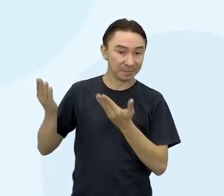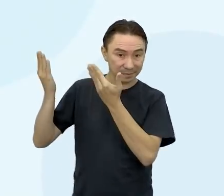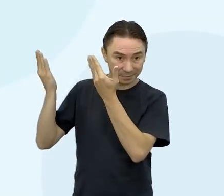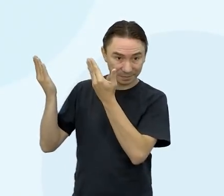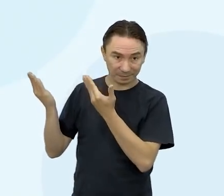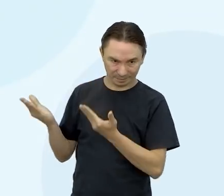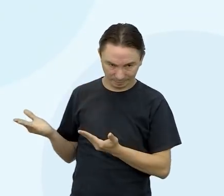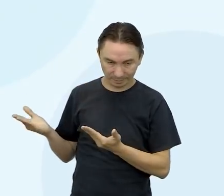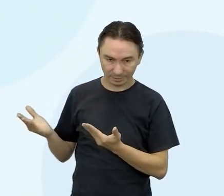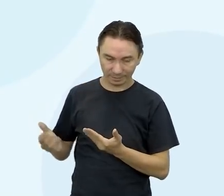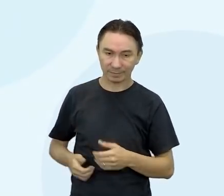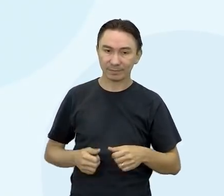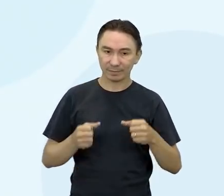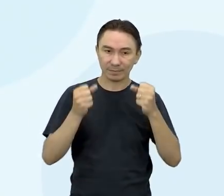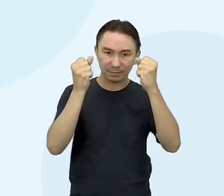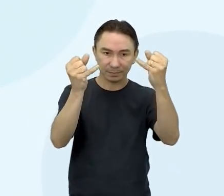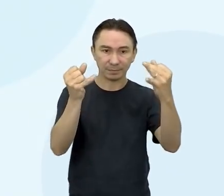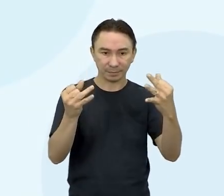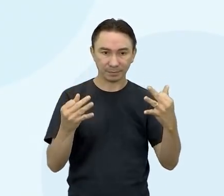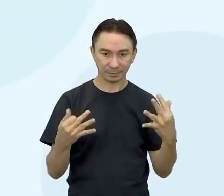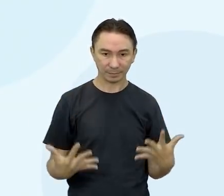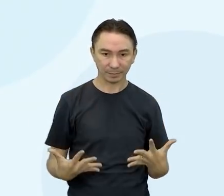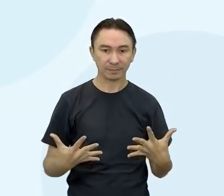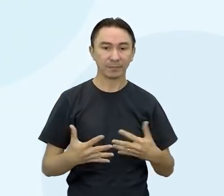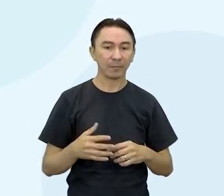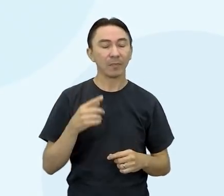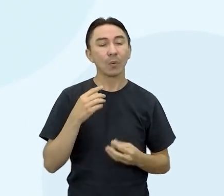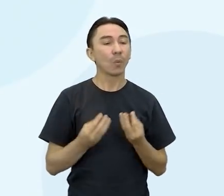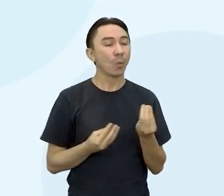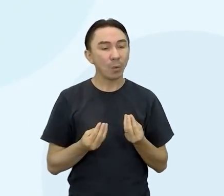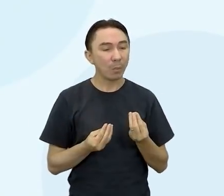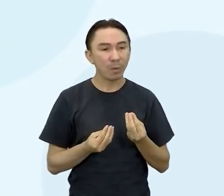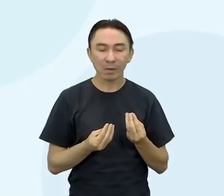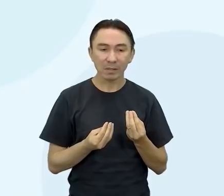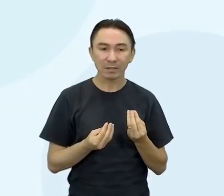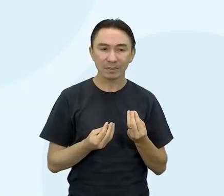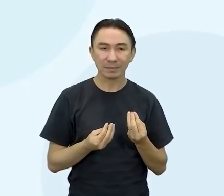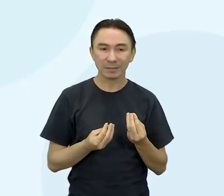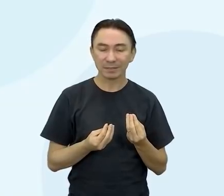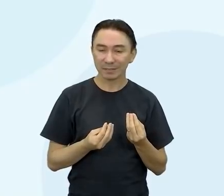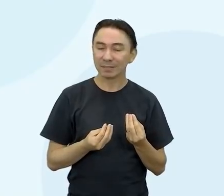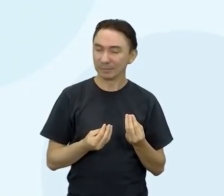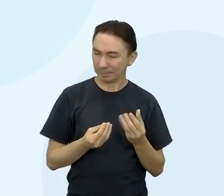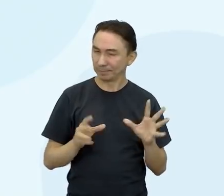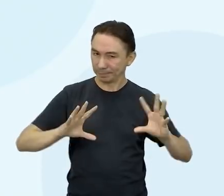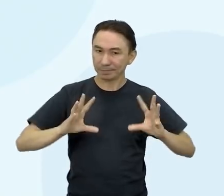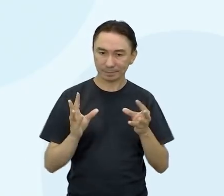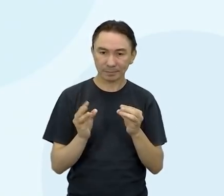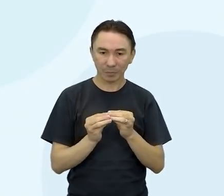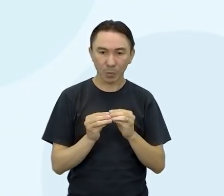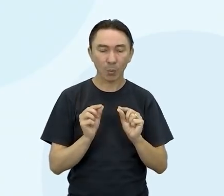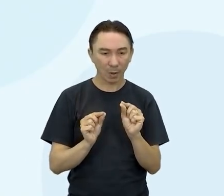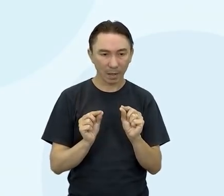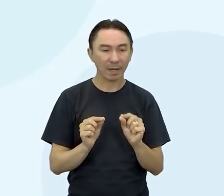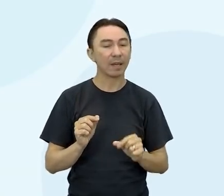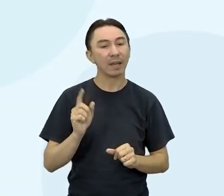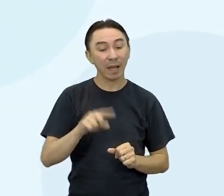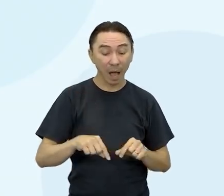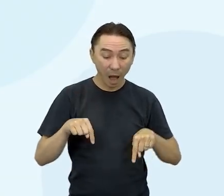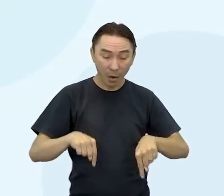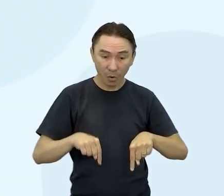uma explicação, né, um pouquinho detalhada, mas basicamente o que ela disse, que é muito importante agora em fevereiro a